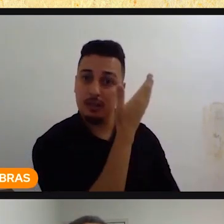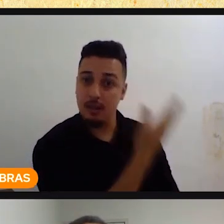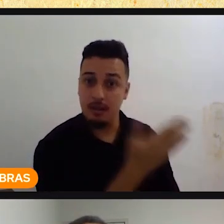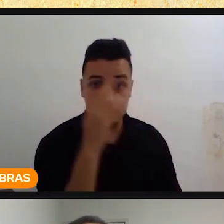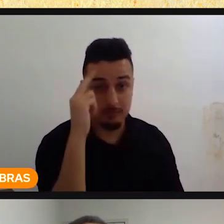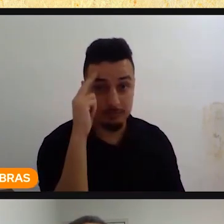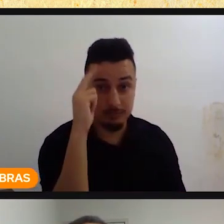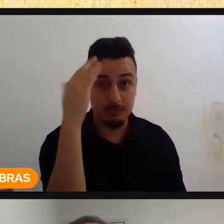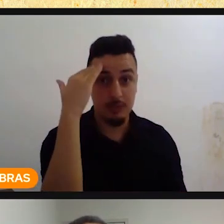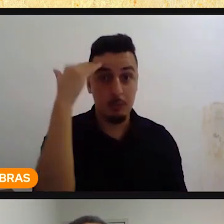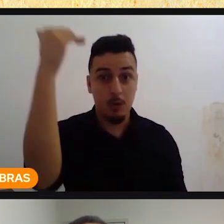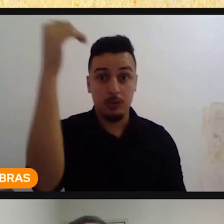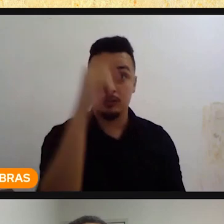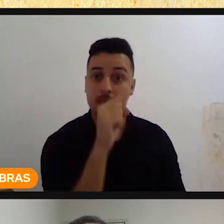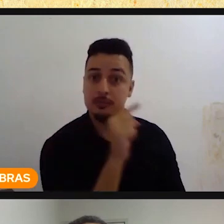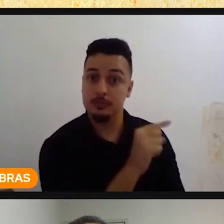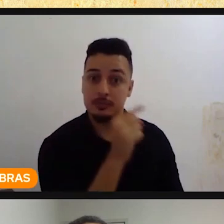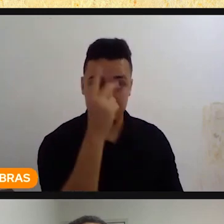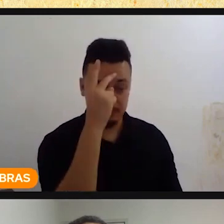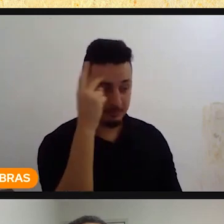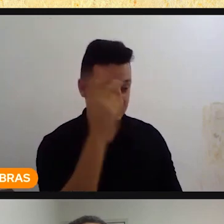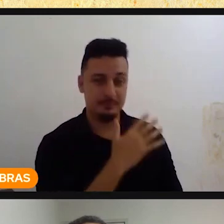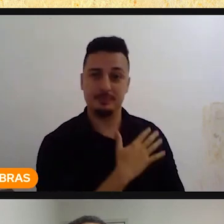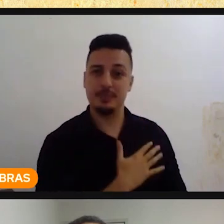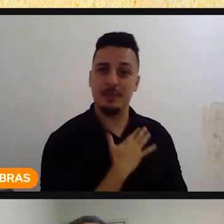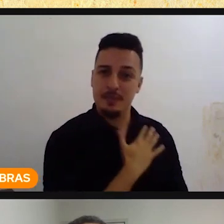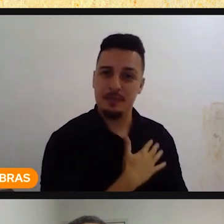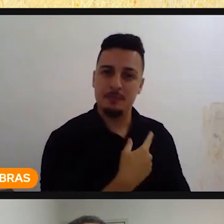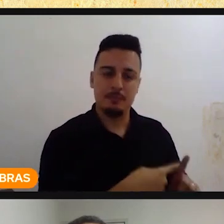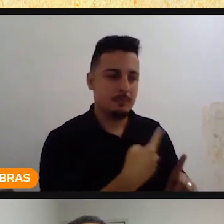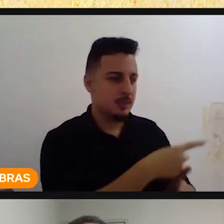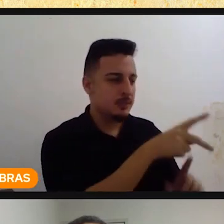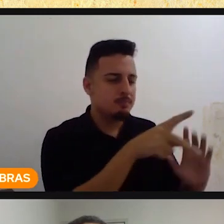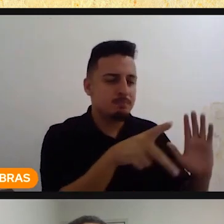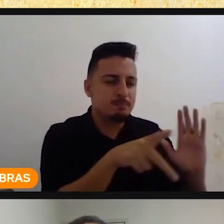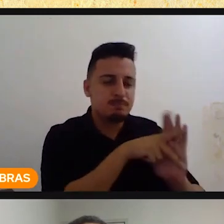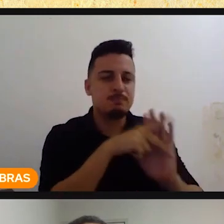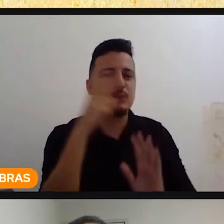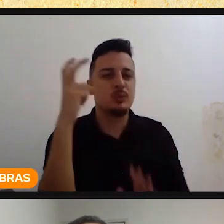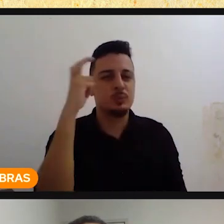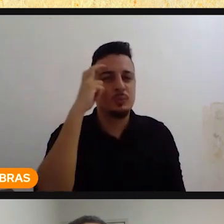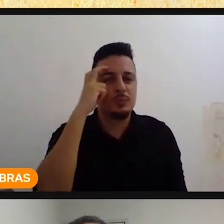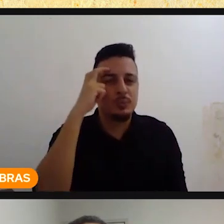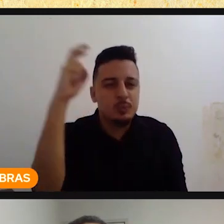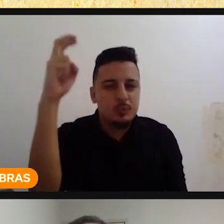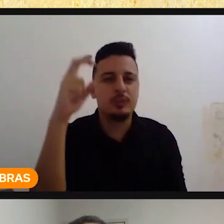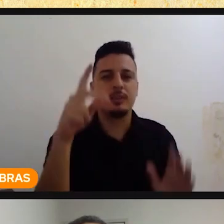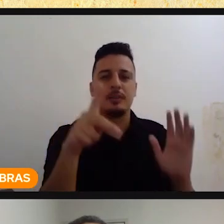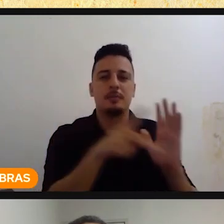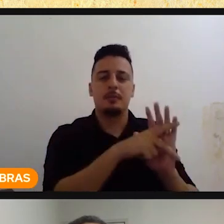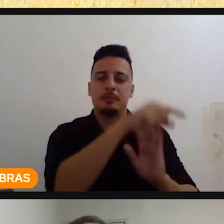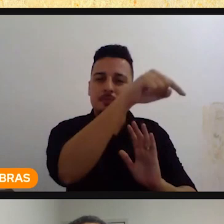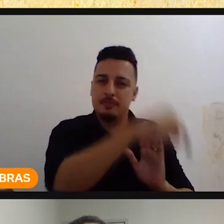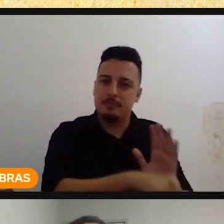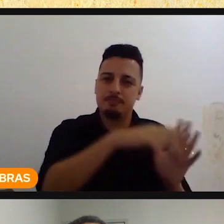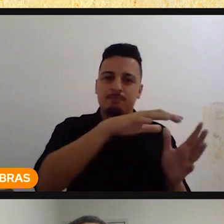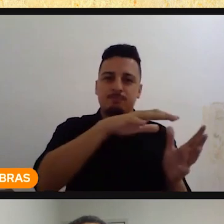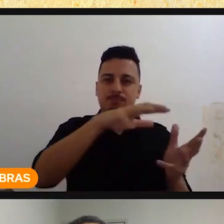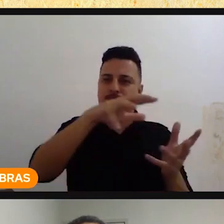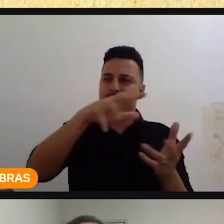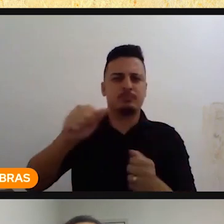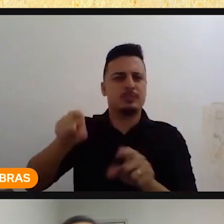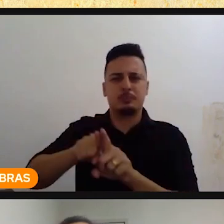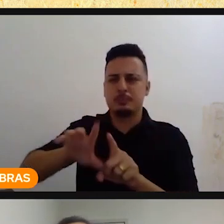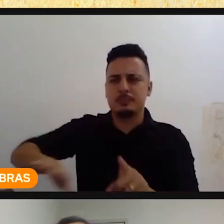um animador assim icônico para a história da animação brasileira e posso dizer mundial também, vem de uma produção de muitos